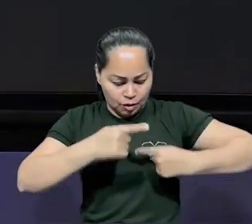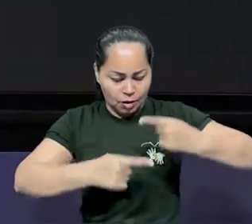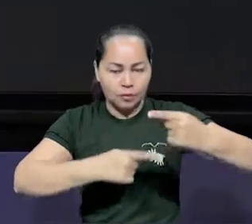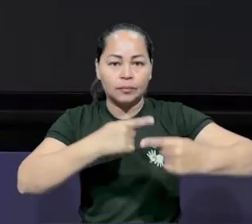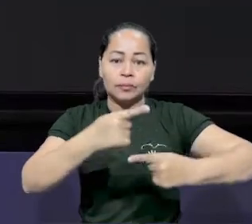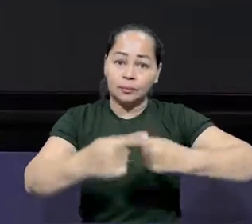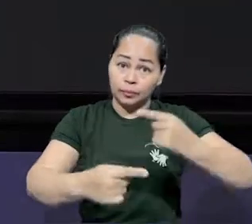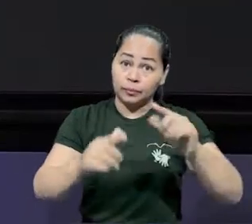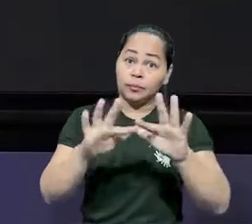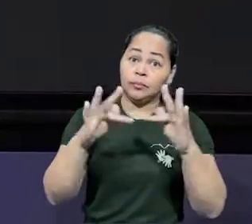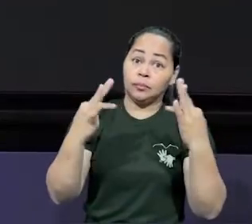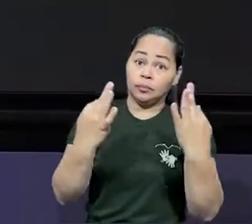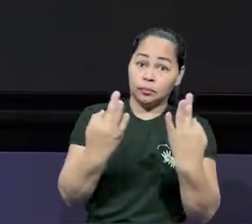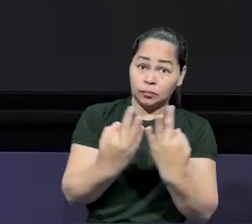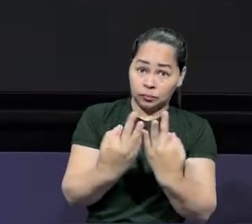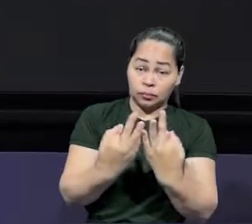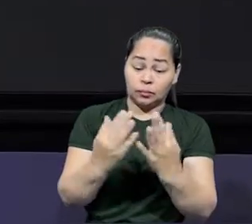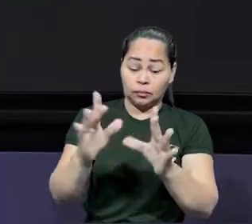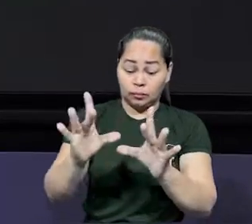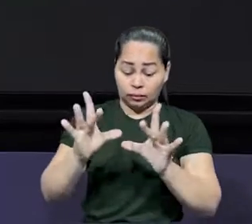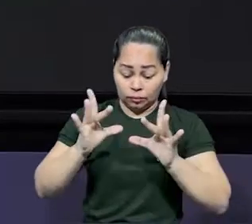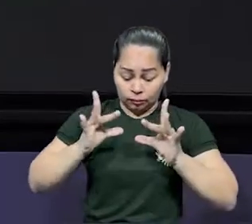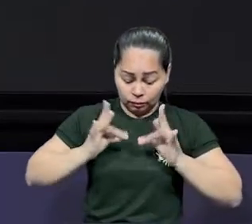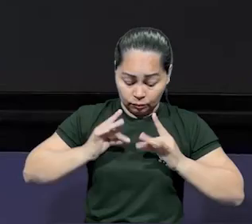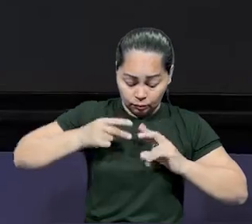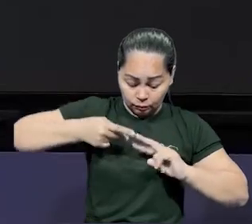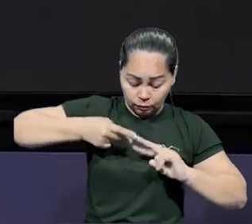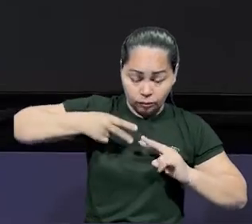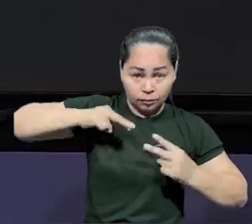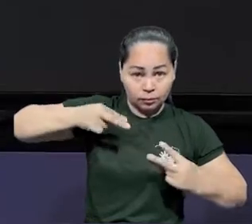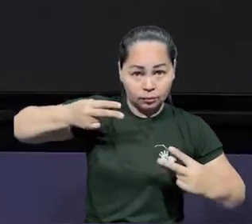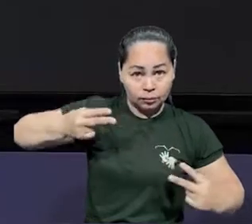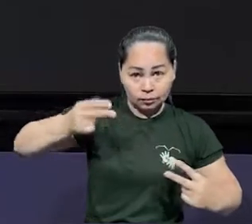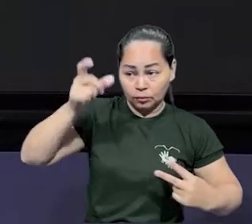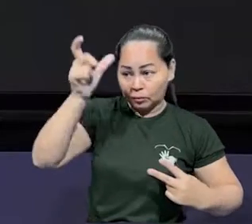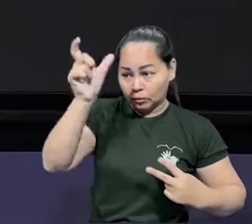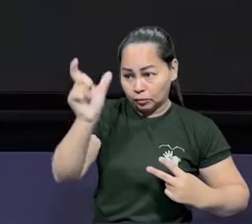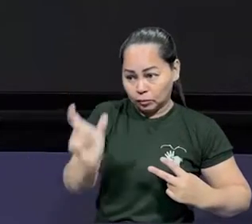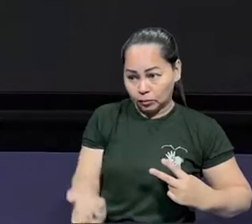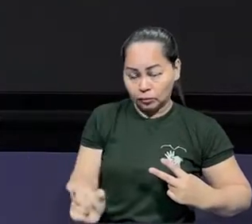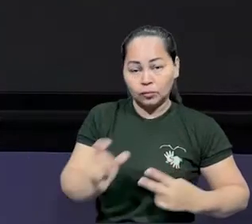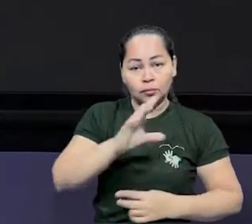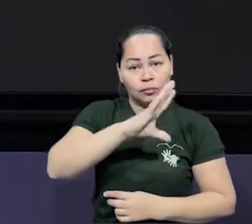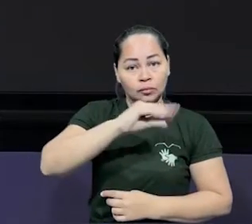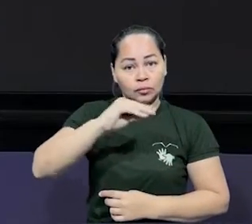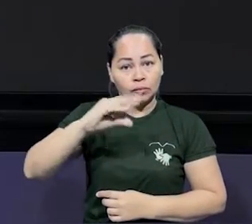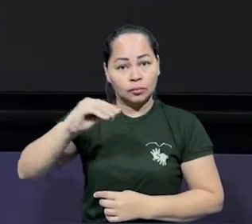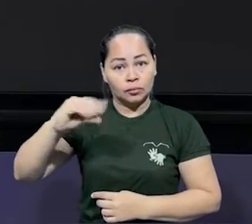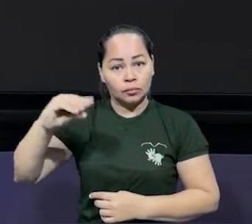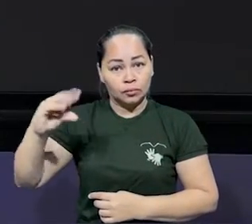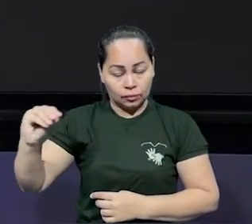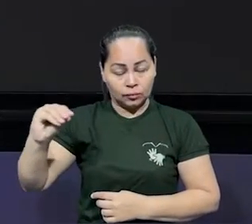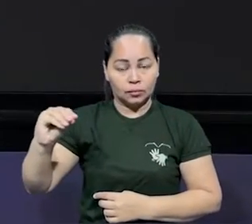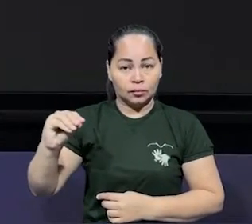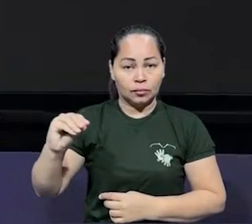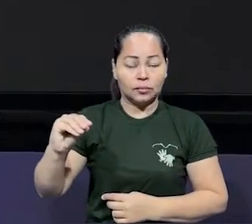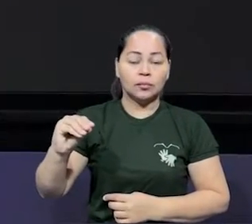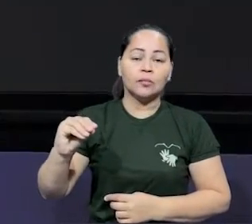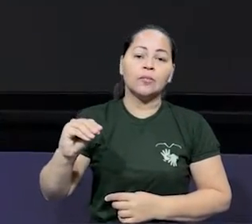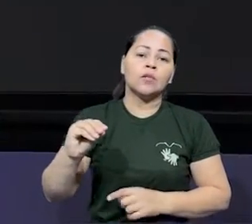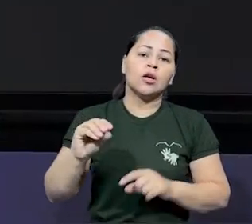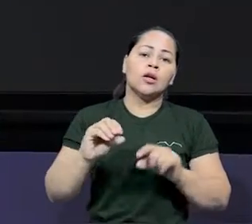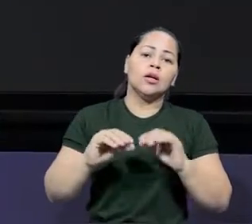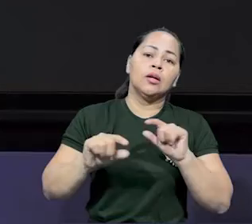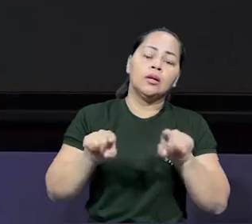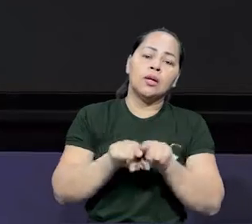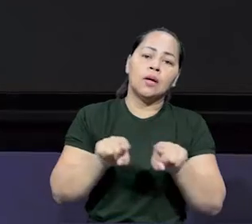geração e que determina, em boa medida, as características do adolescente, do novo sujeito.